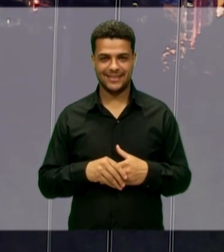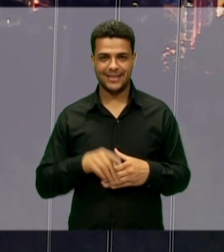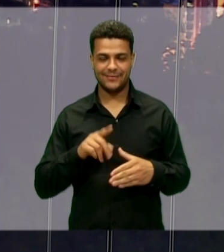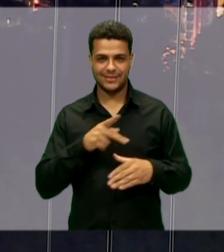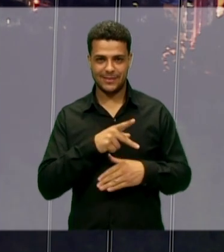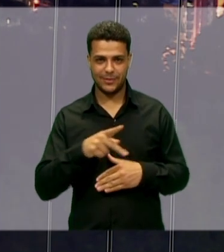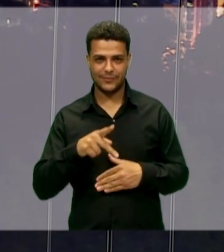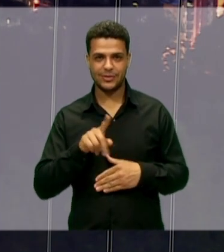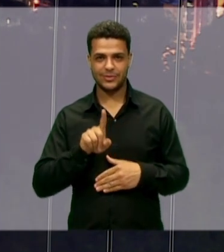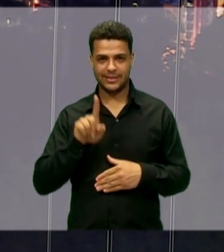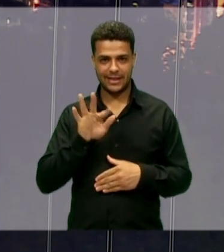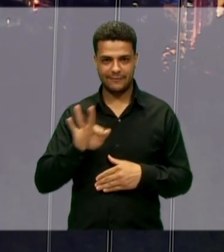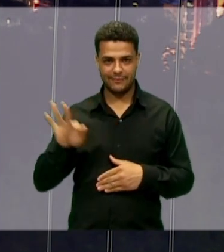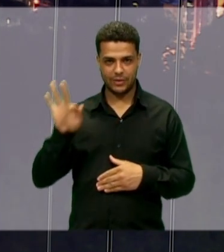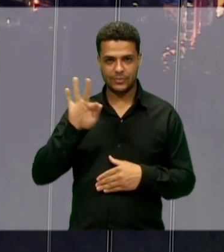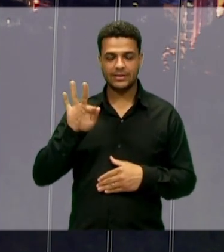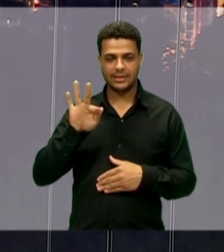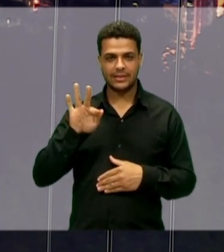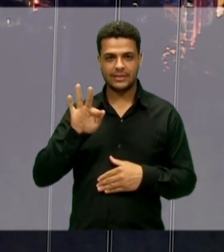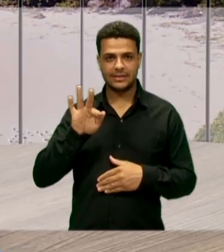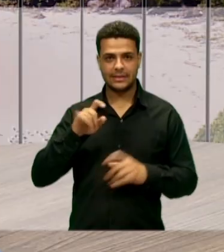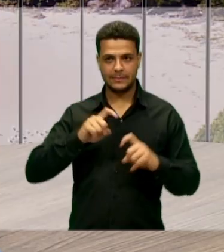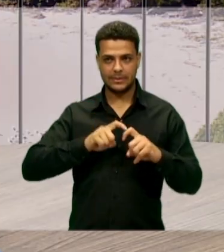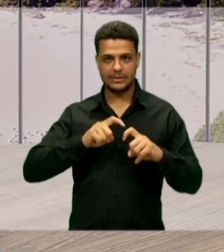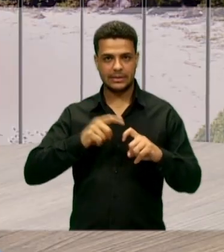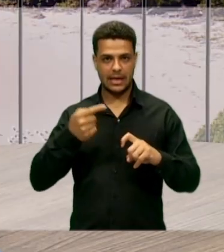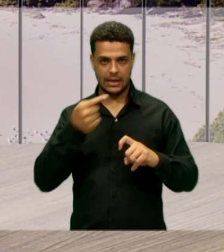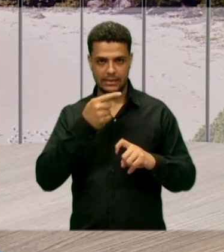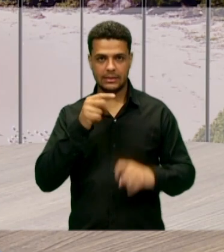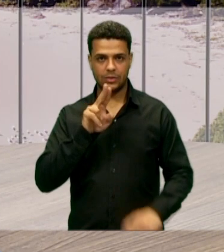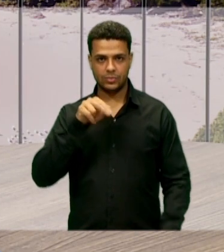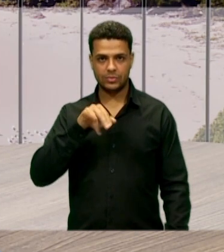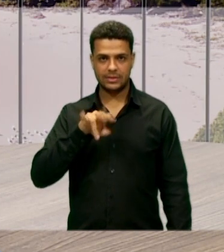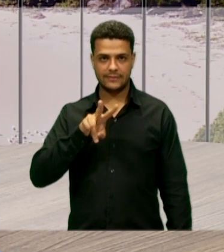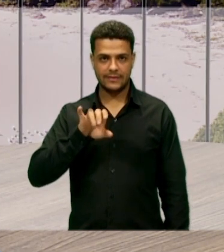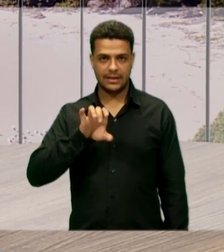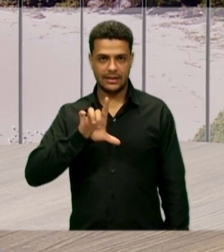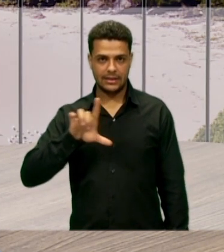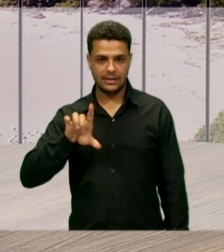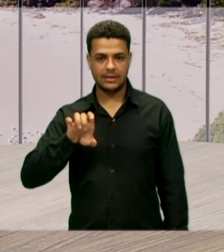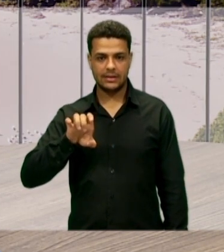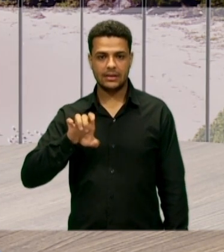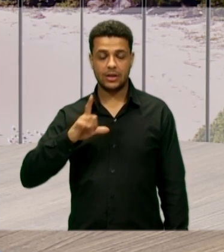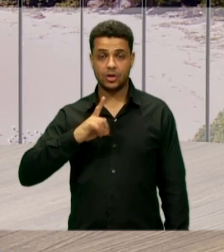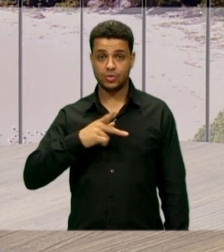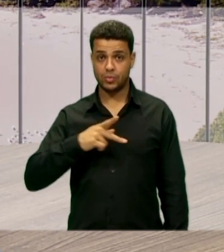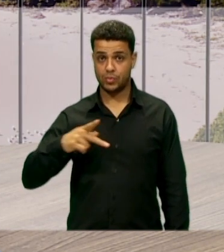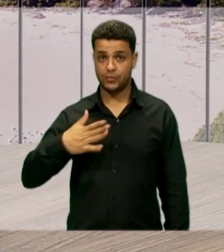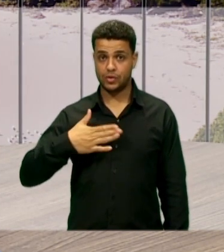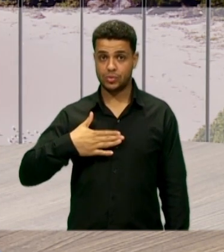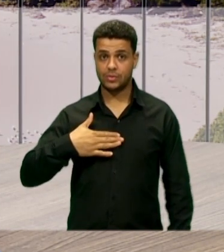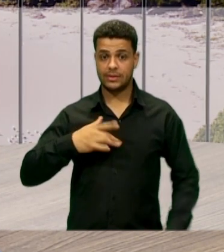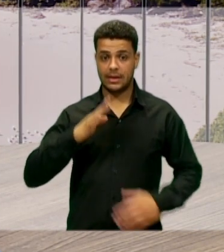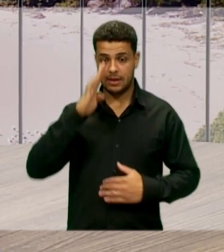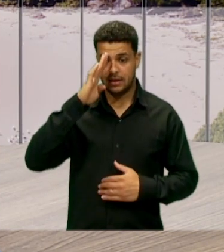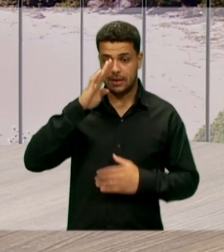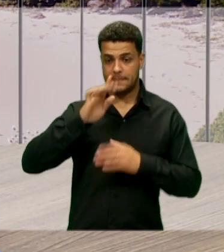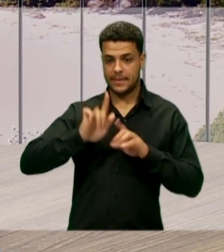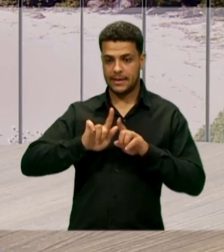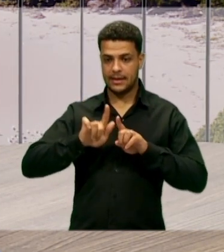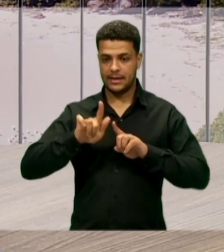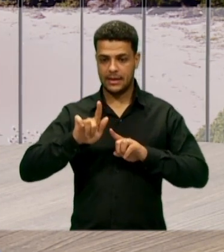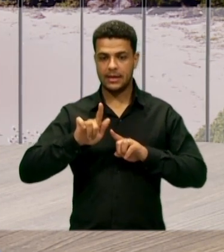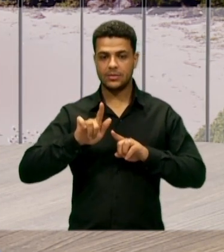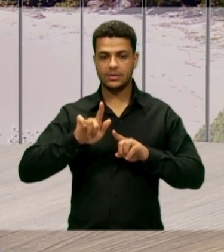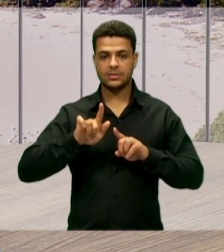professor da faculdade de medicina mesmo, ali da Univale? Eu sou do curso de medicina, eu sou professor da graduação,